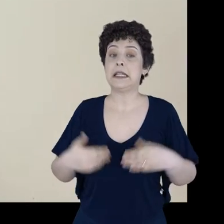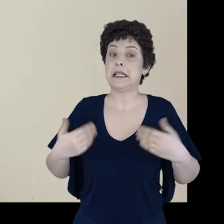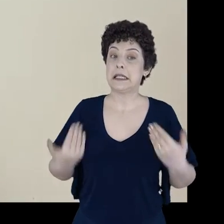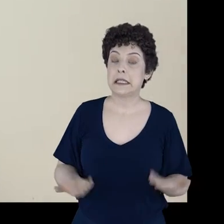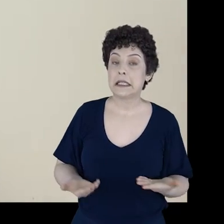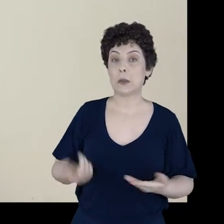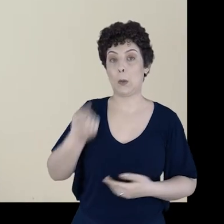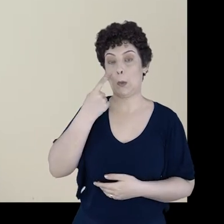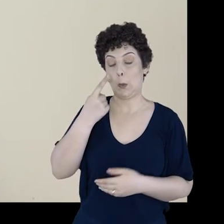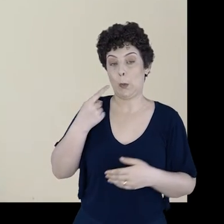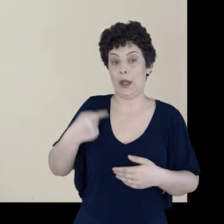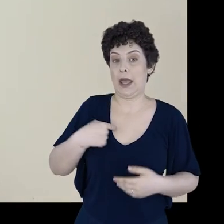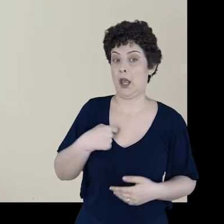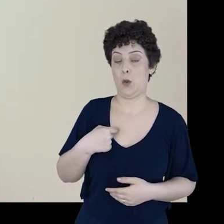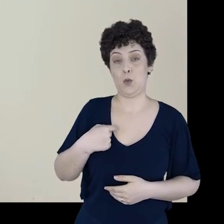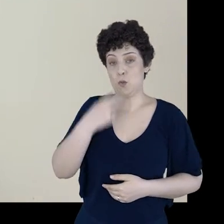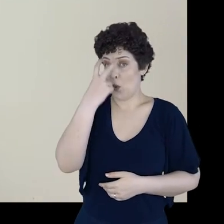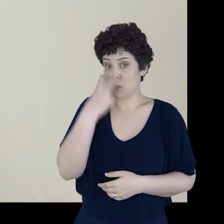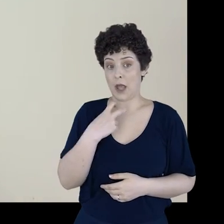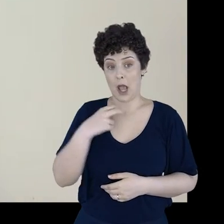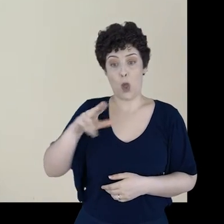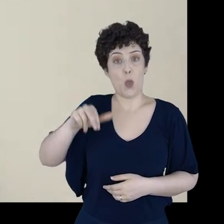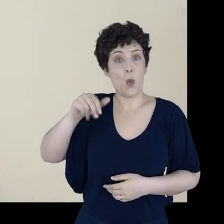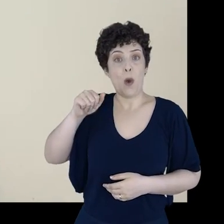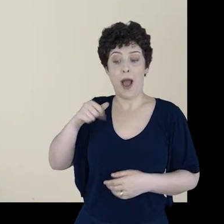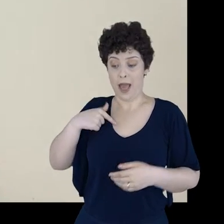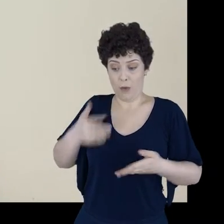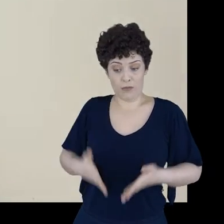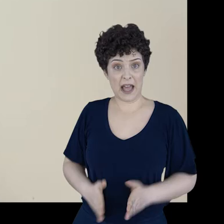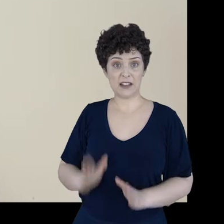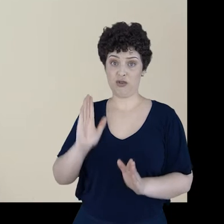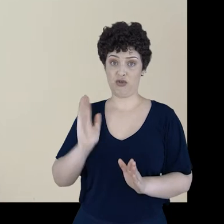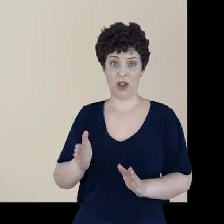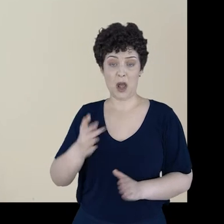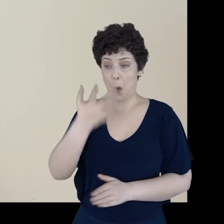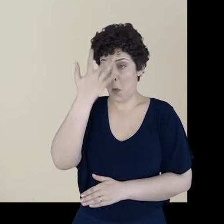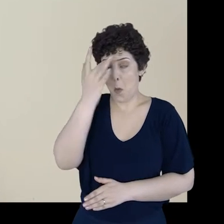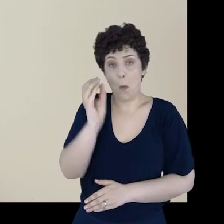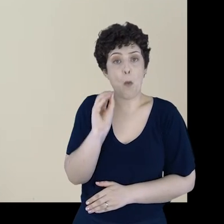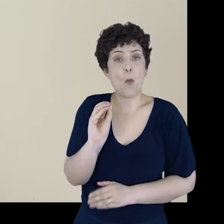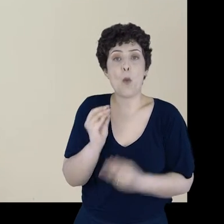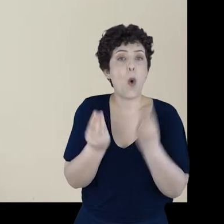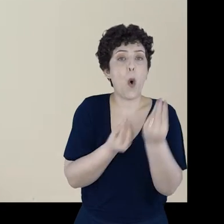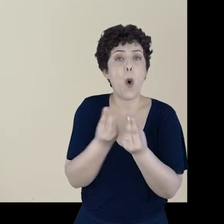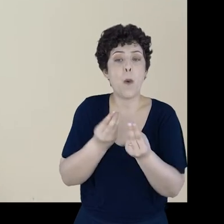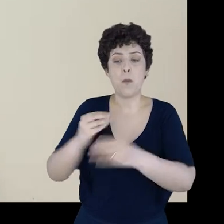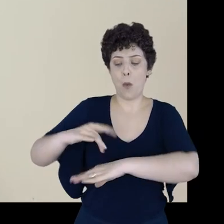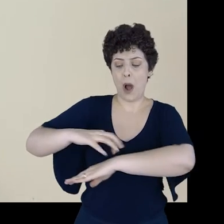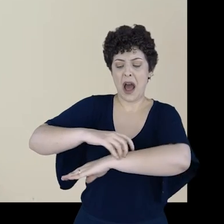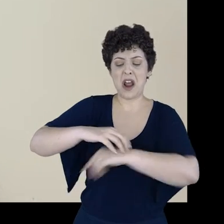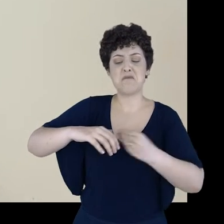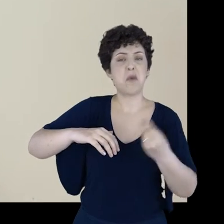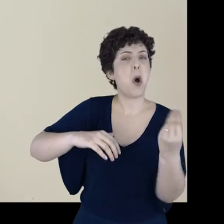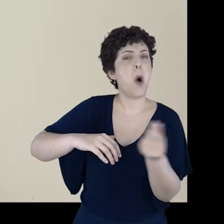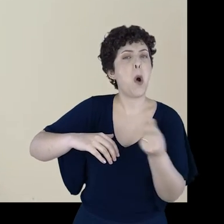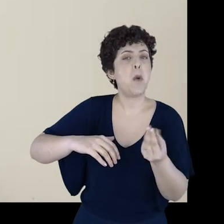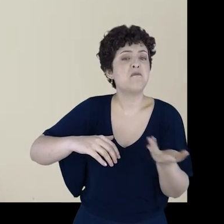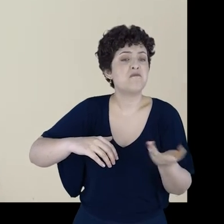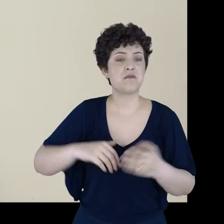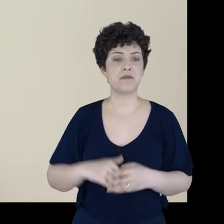seguinte: olha, eu sou cego, eu nasci cego, Eu não tenho noção de como uma aranha